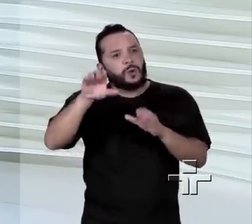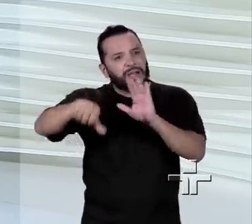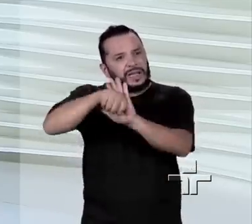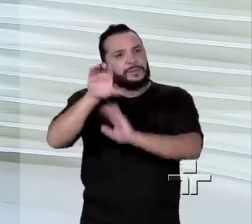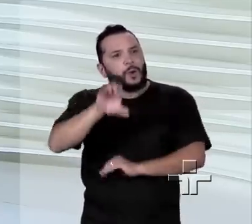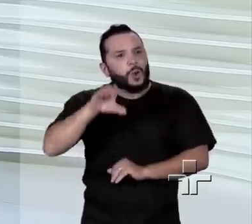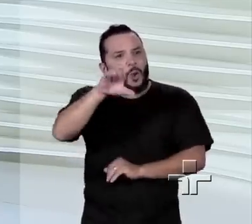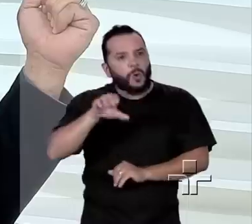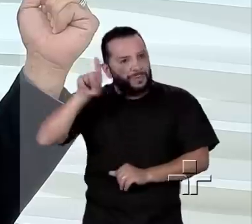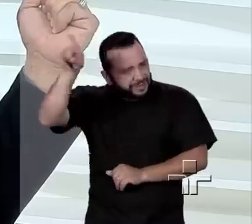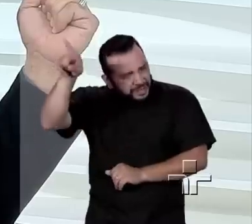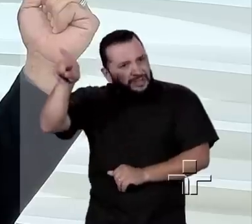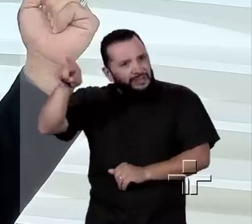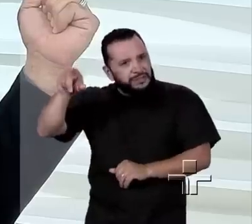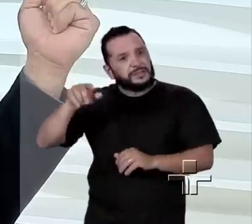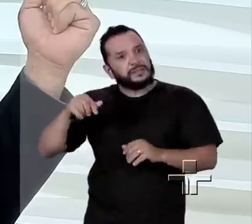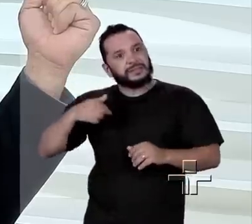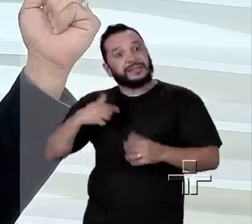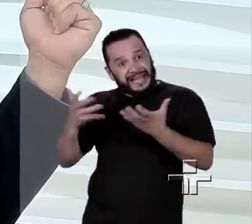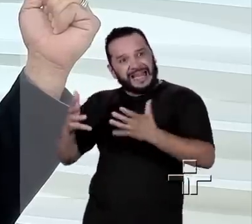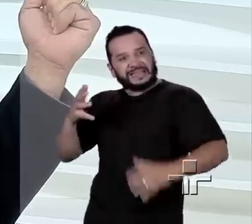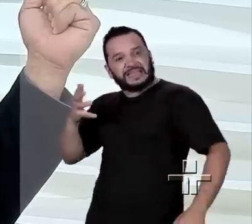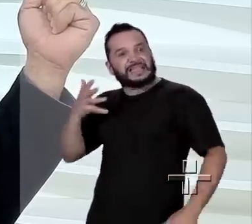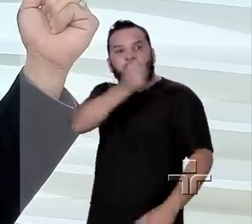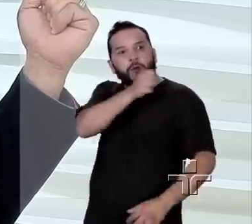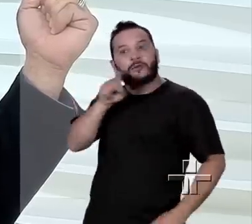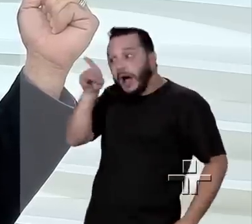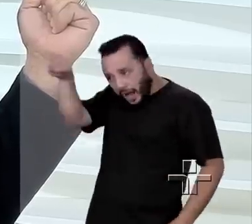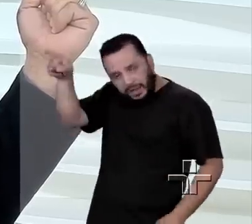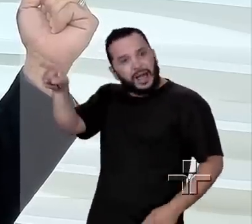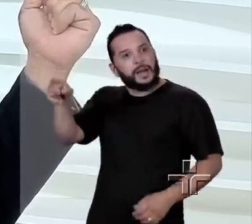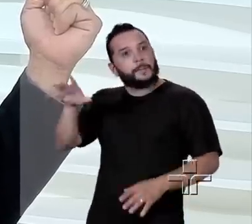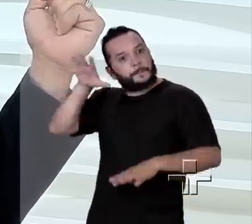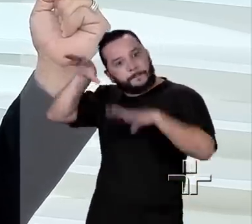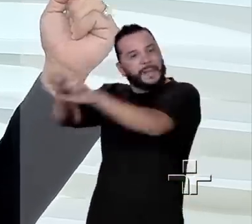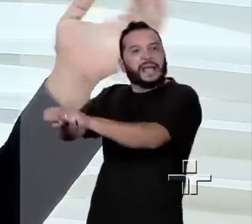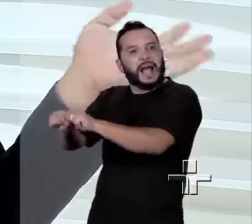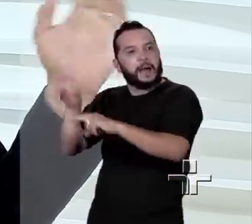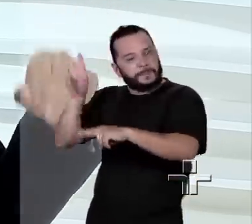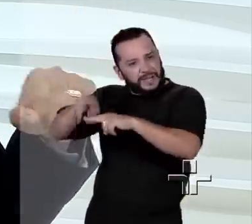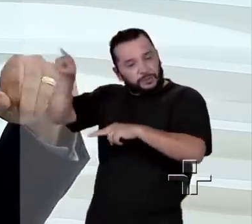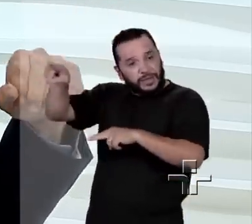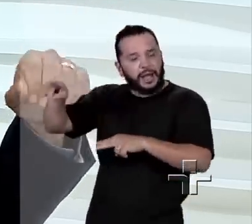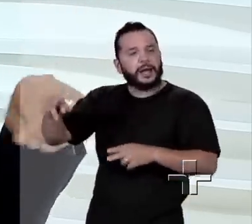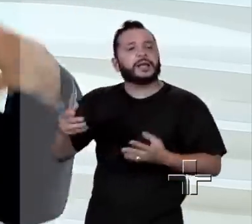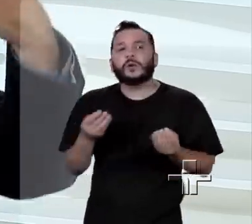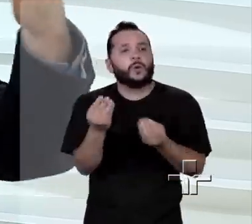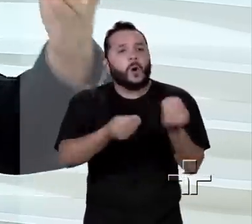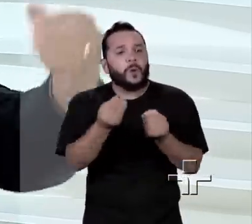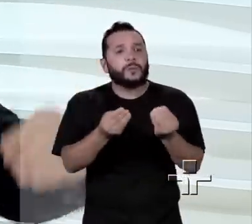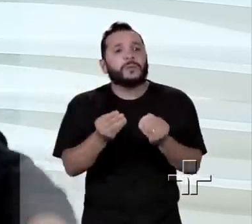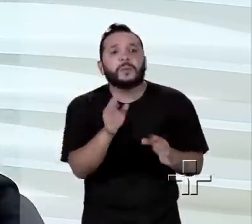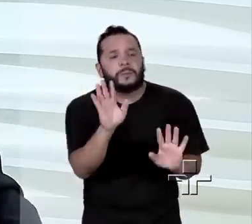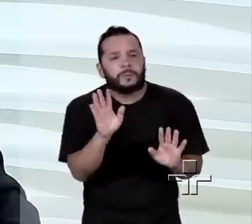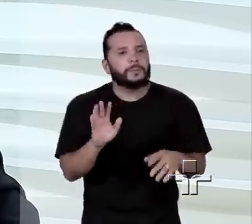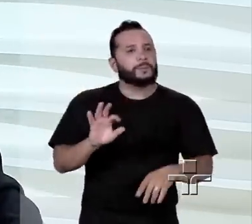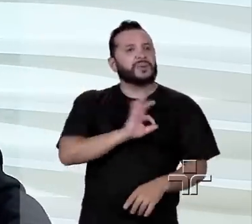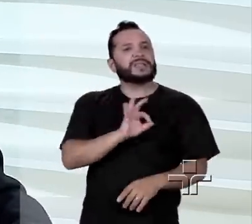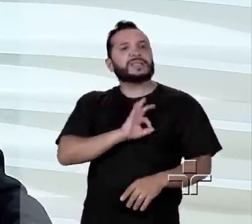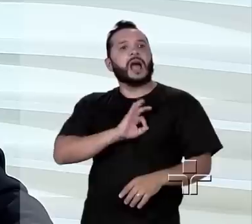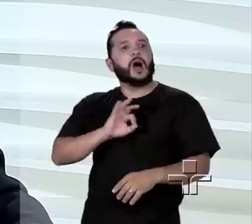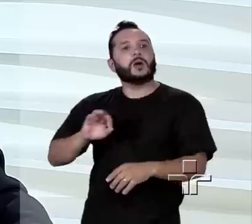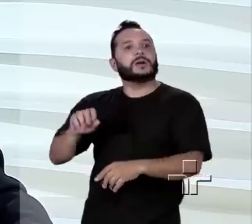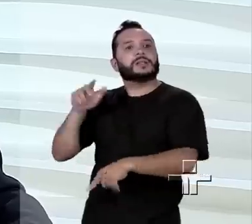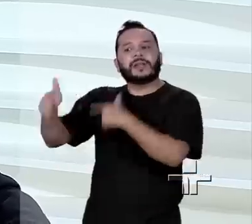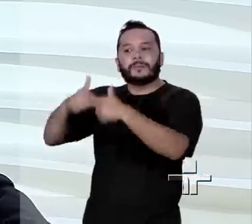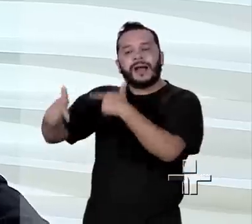ficar até quando lá? Qual é a providência que está pedindo o Ministério Público? A remoção de presos ou